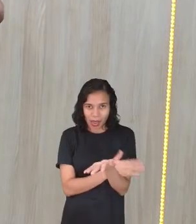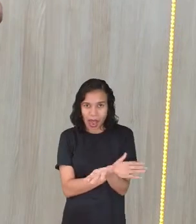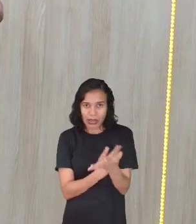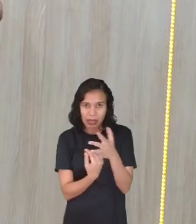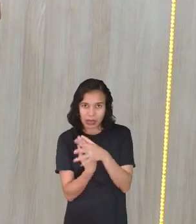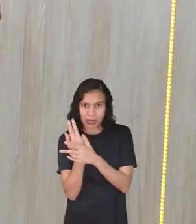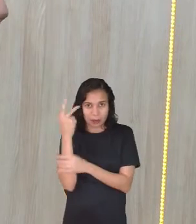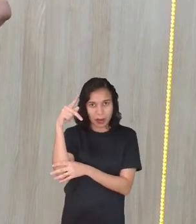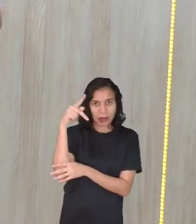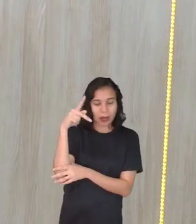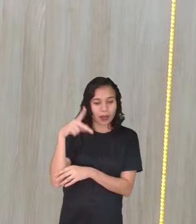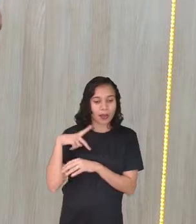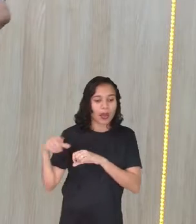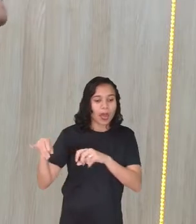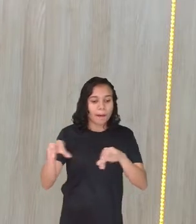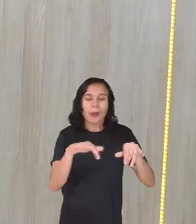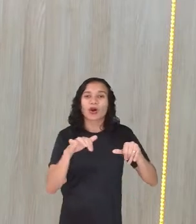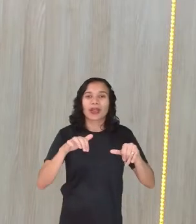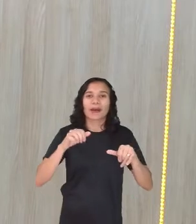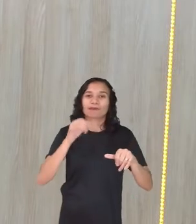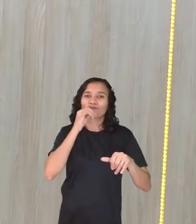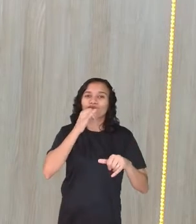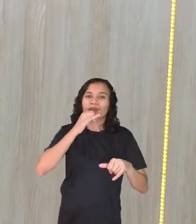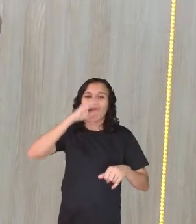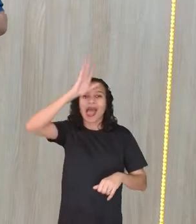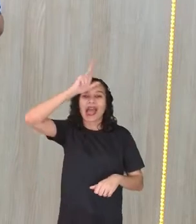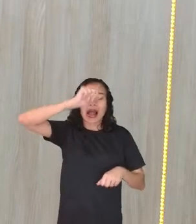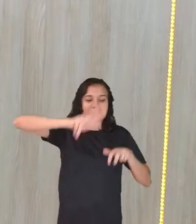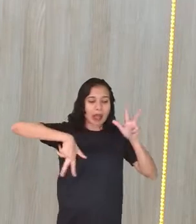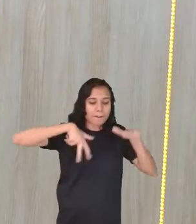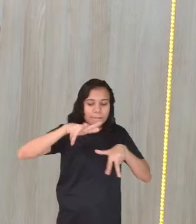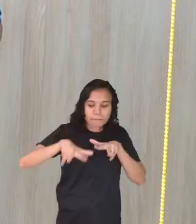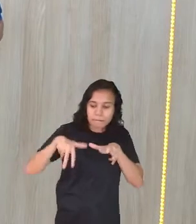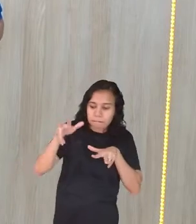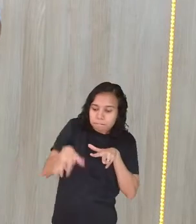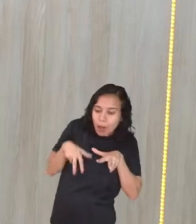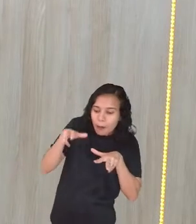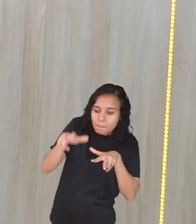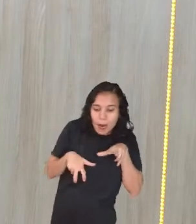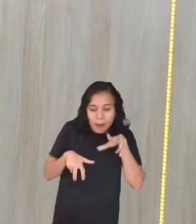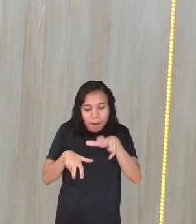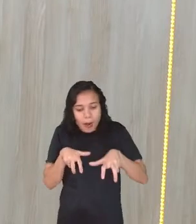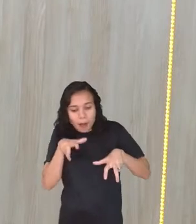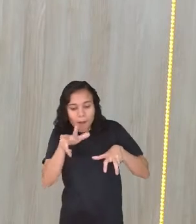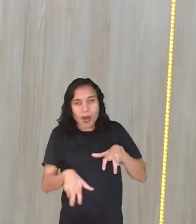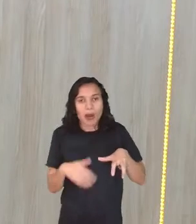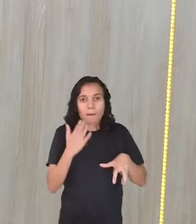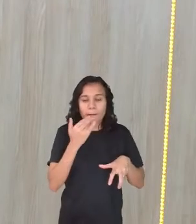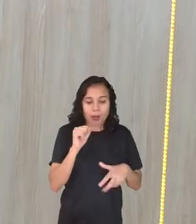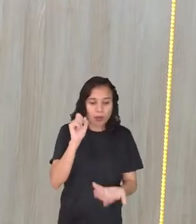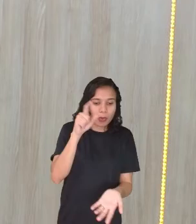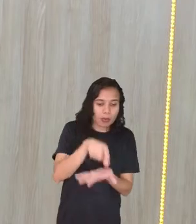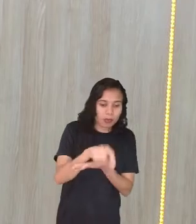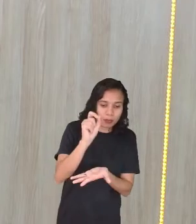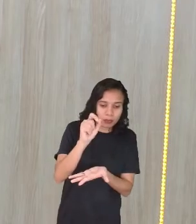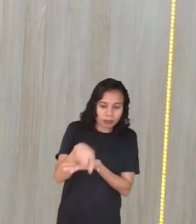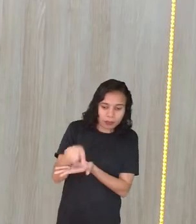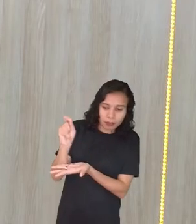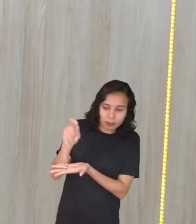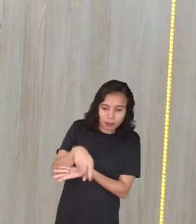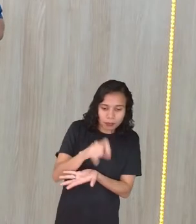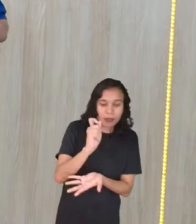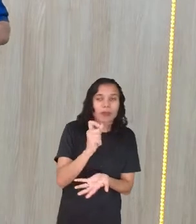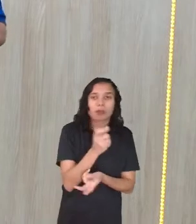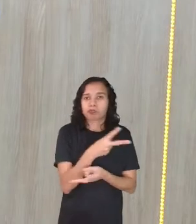eles colocam, né, galinhas para ciscar, para comer alguns micro-organismos que seriam indesejados aí